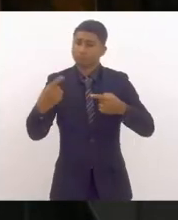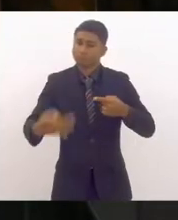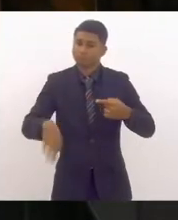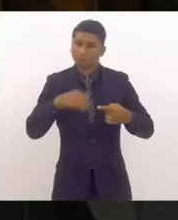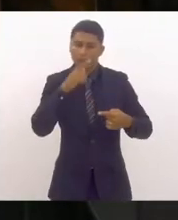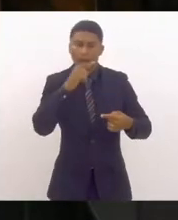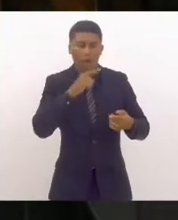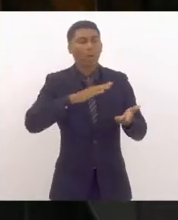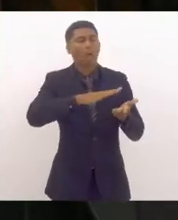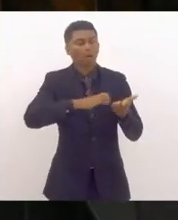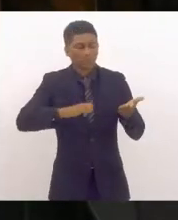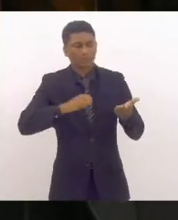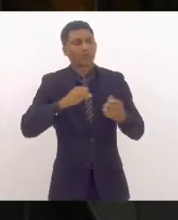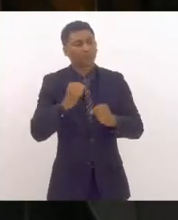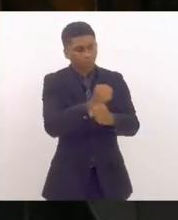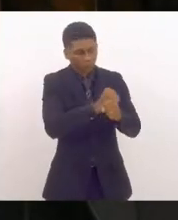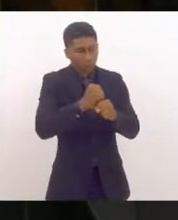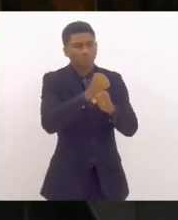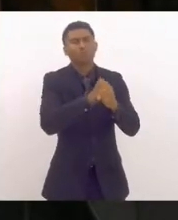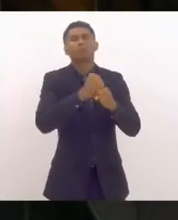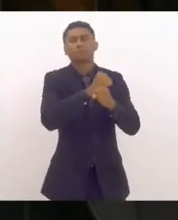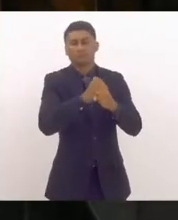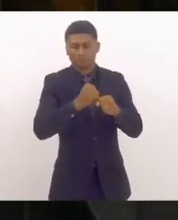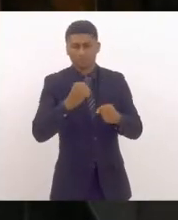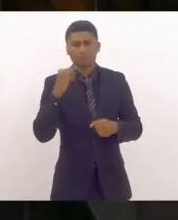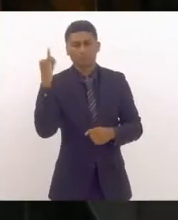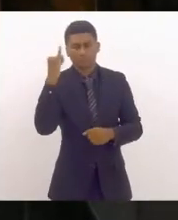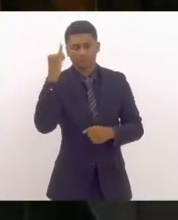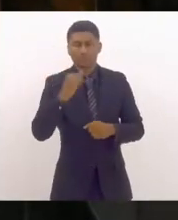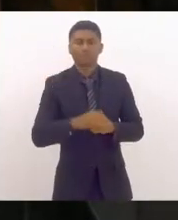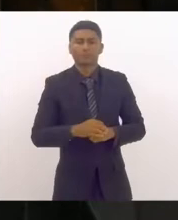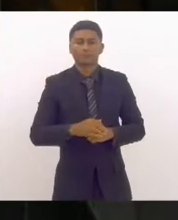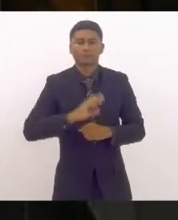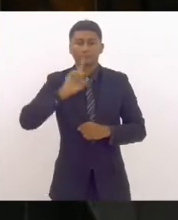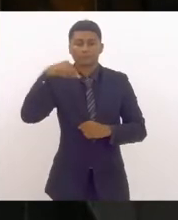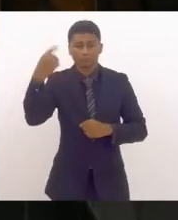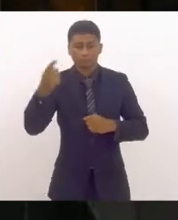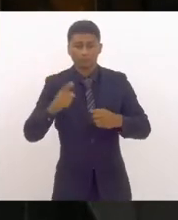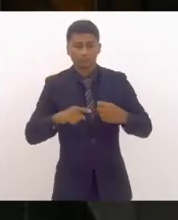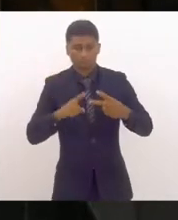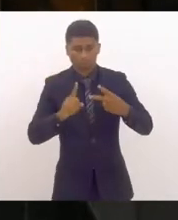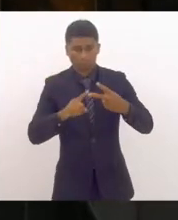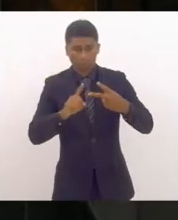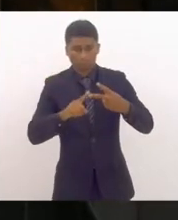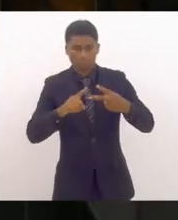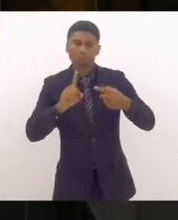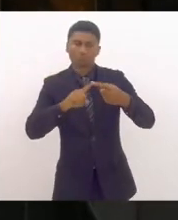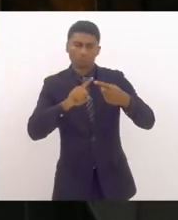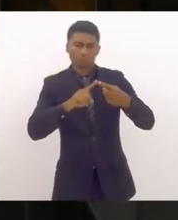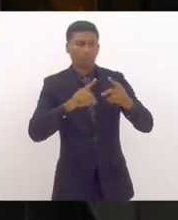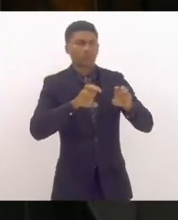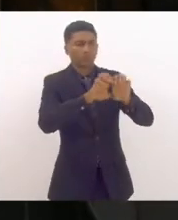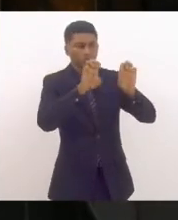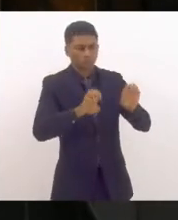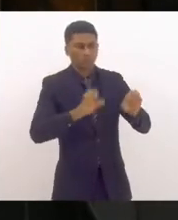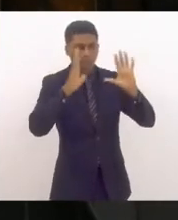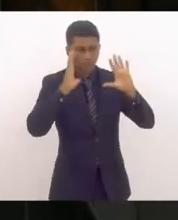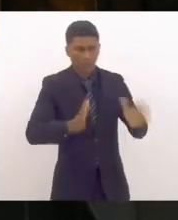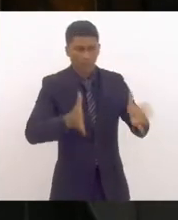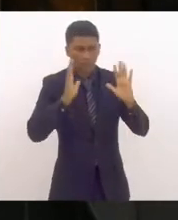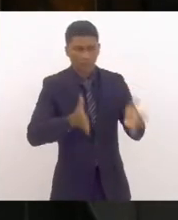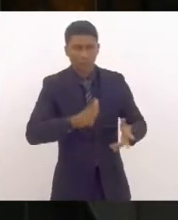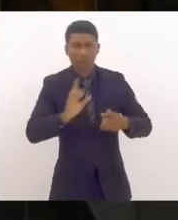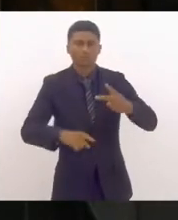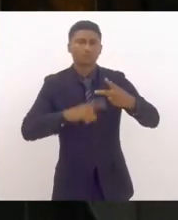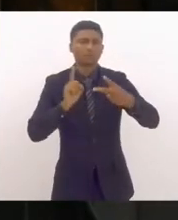água e a segunda etapa depois que tu tiver estabilizado é Você